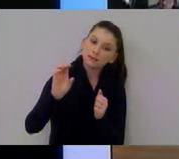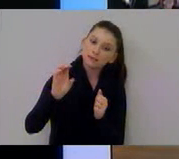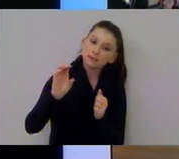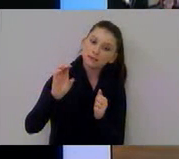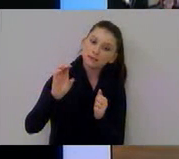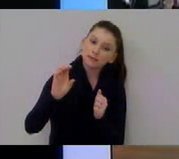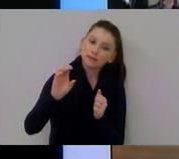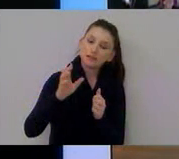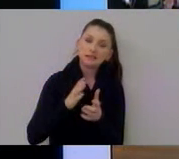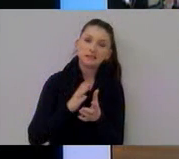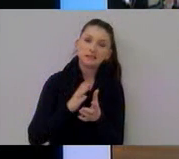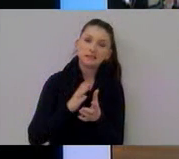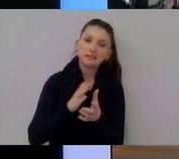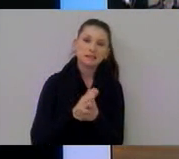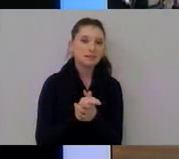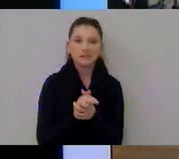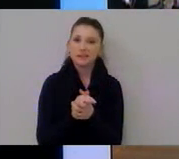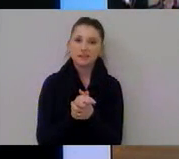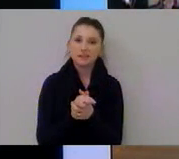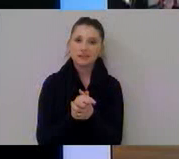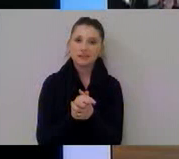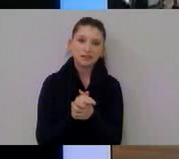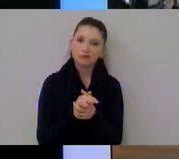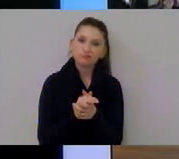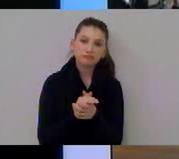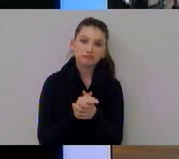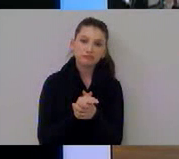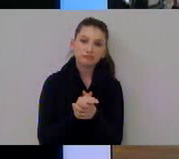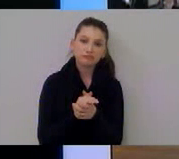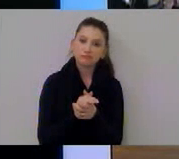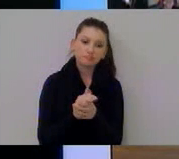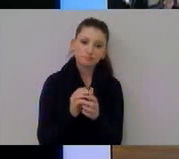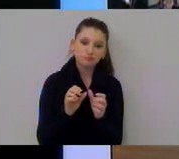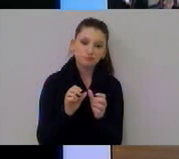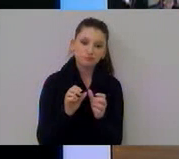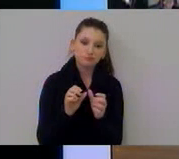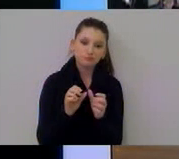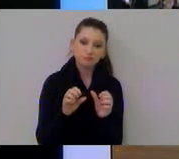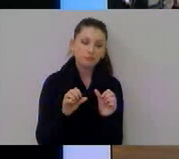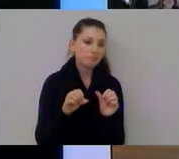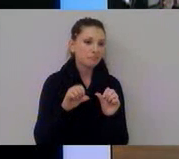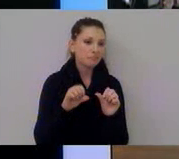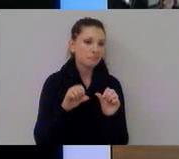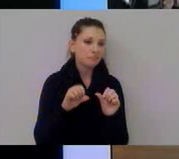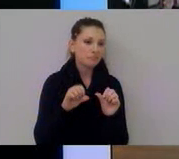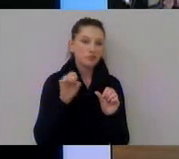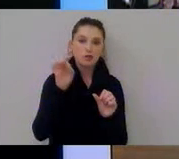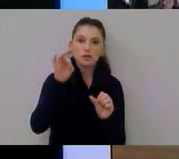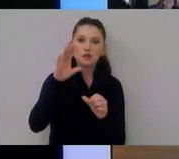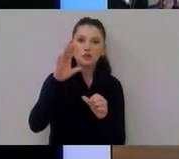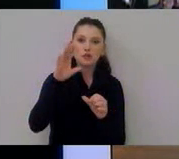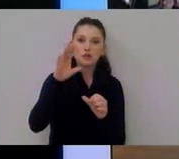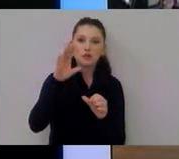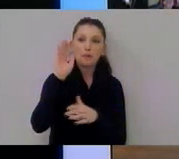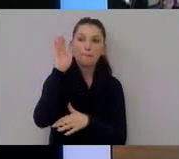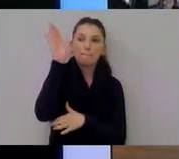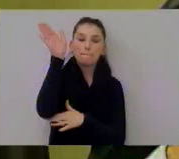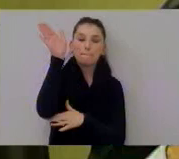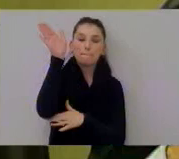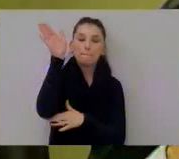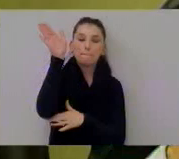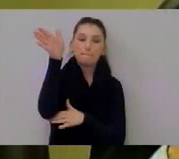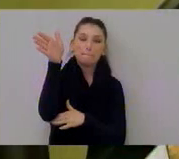foi a mudança que eles fizeram, foi colocar essa placa de pare, e eu acho que é